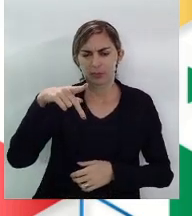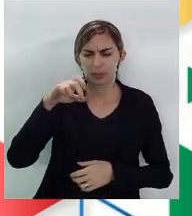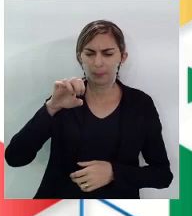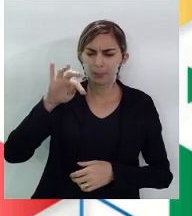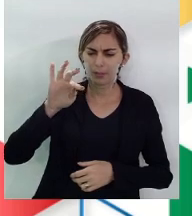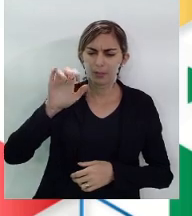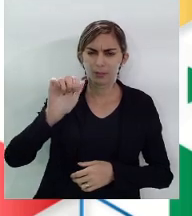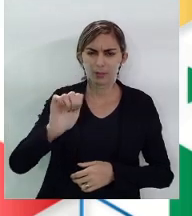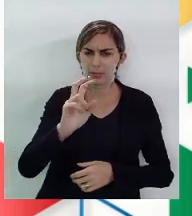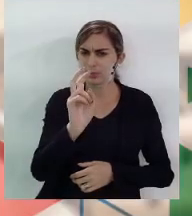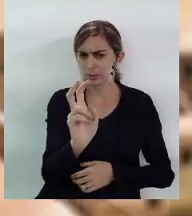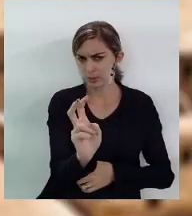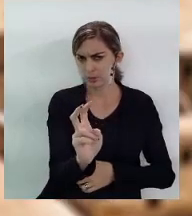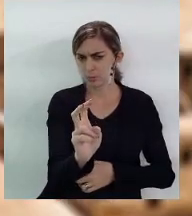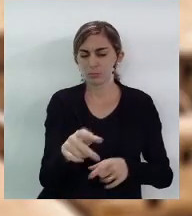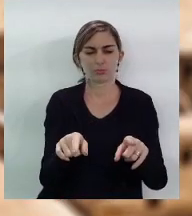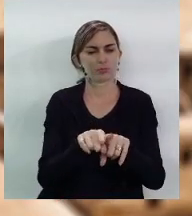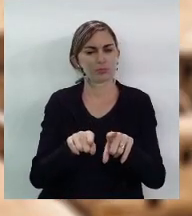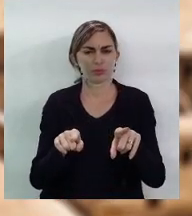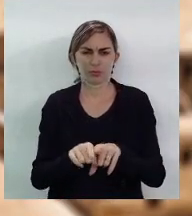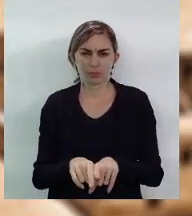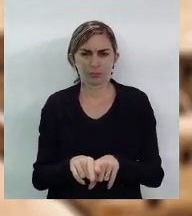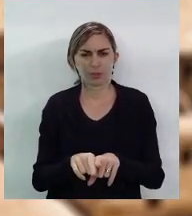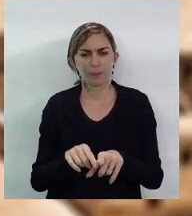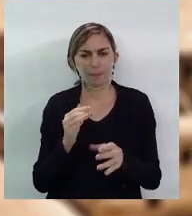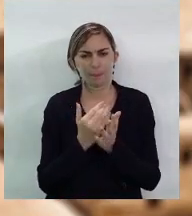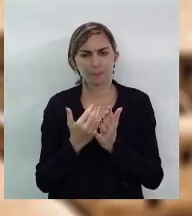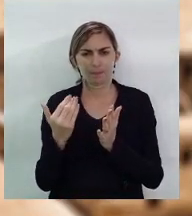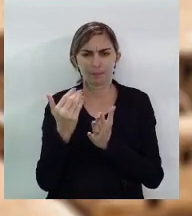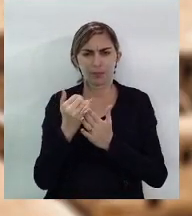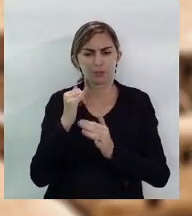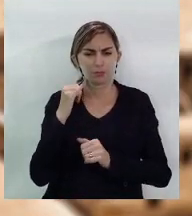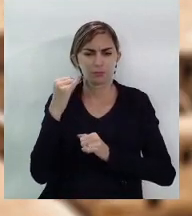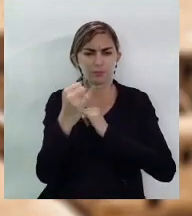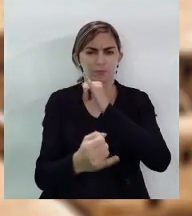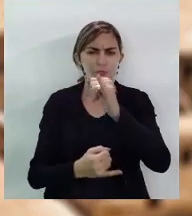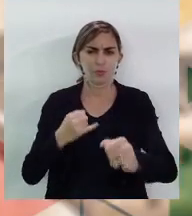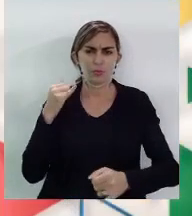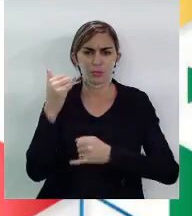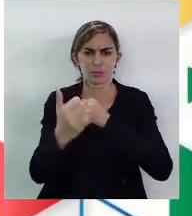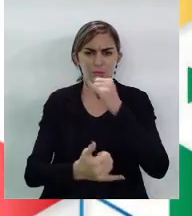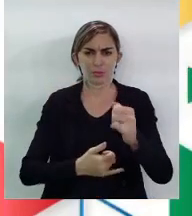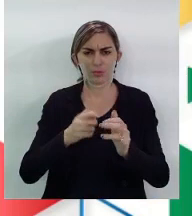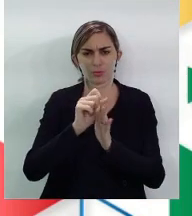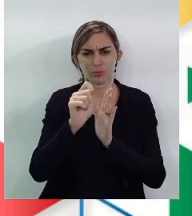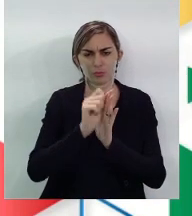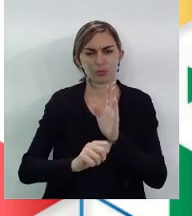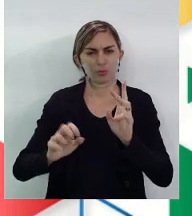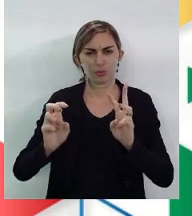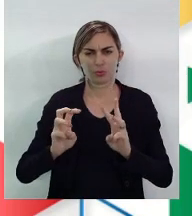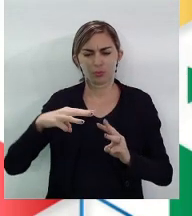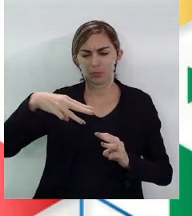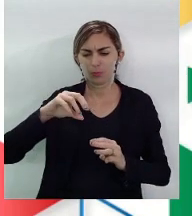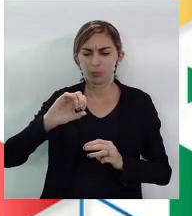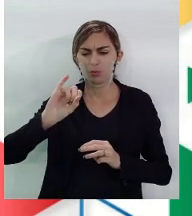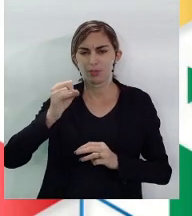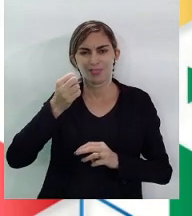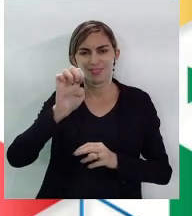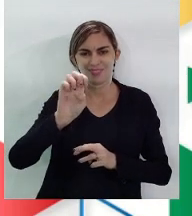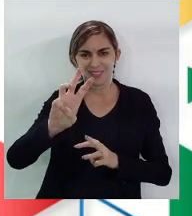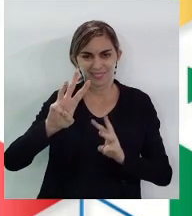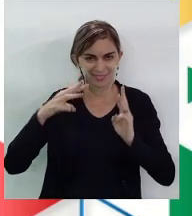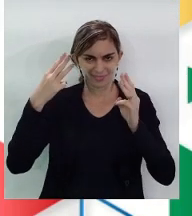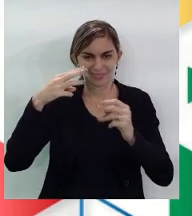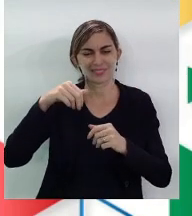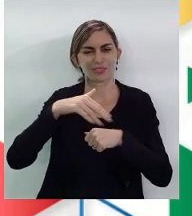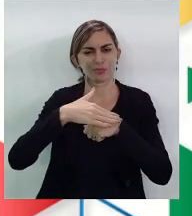penta, 5. E trago mais esta informação. A Torá foi escrita por Moisés, por isso é